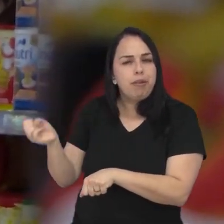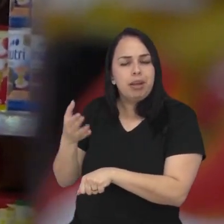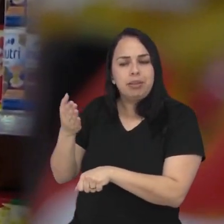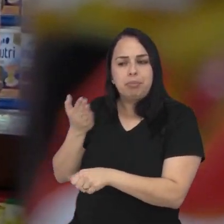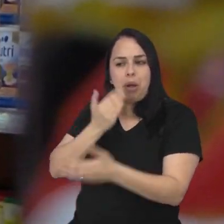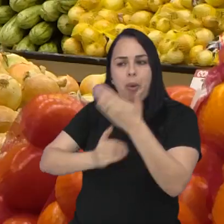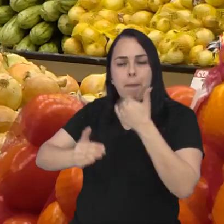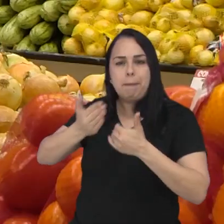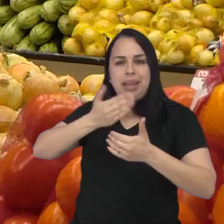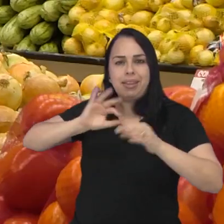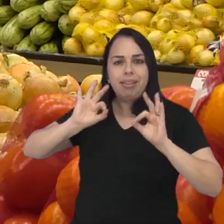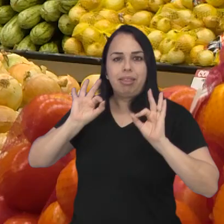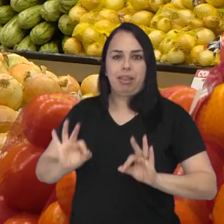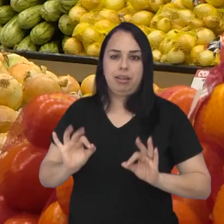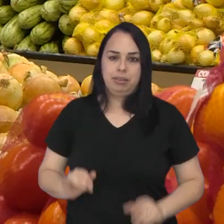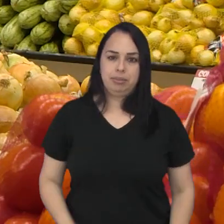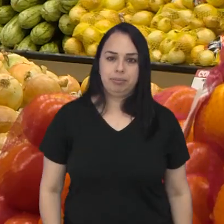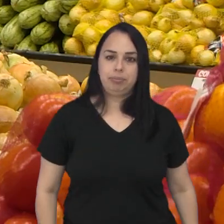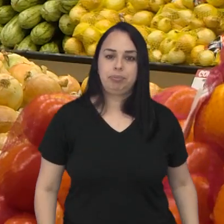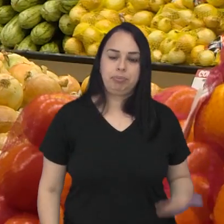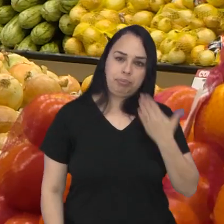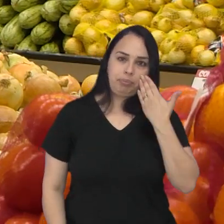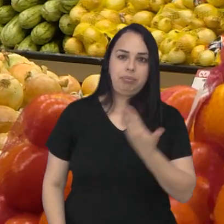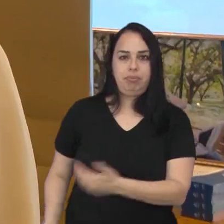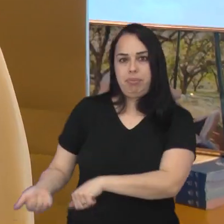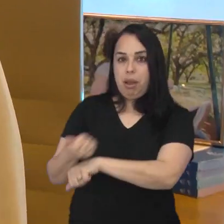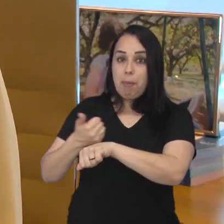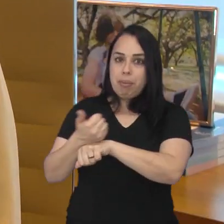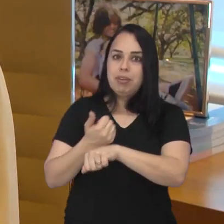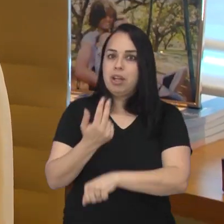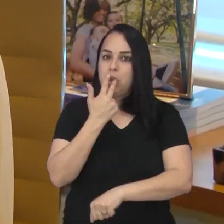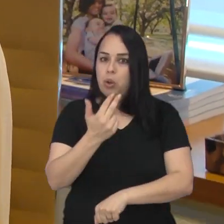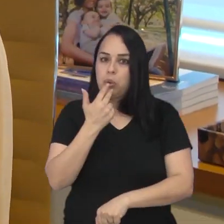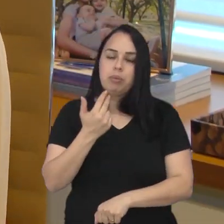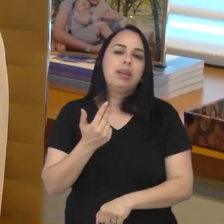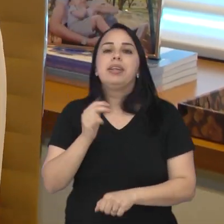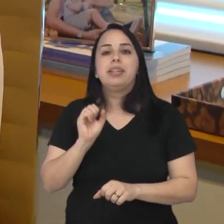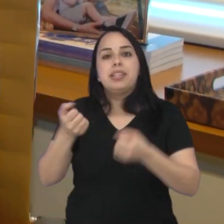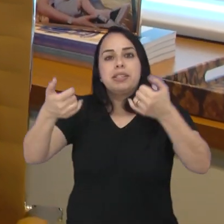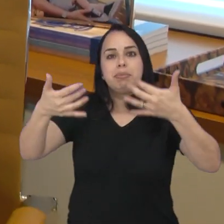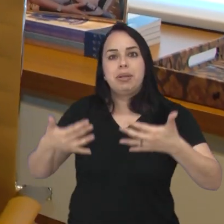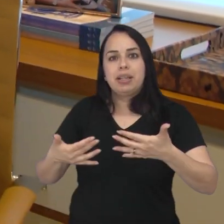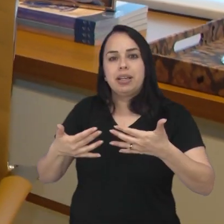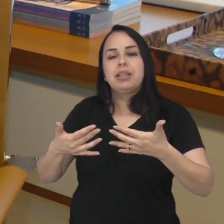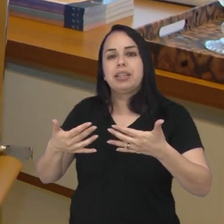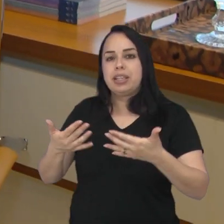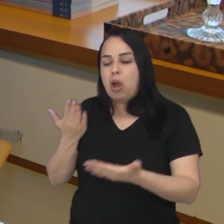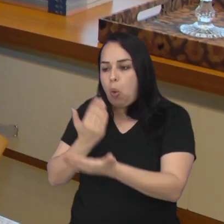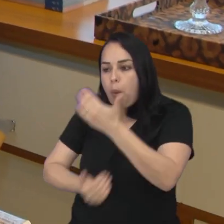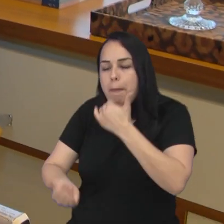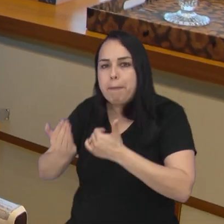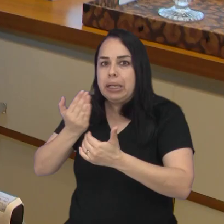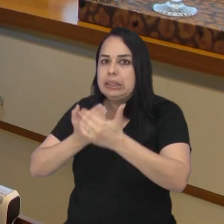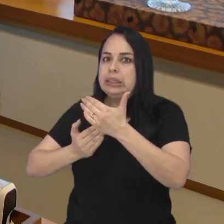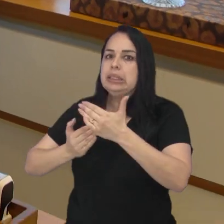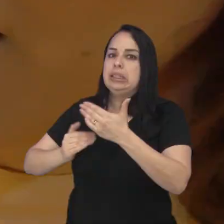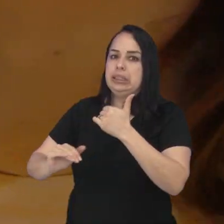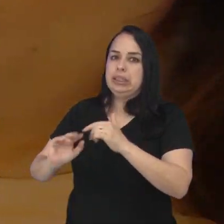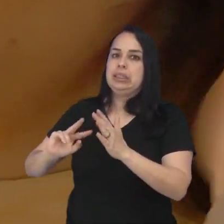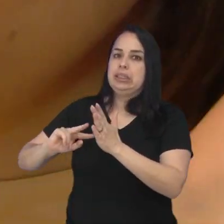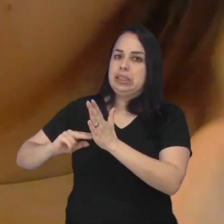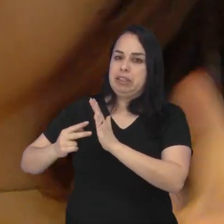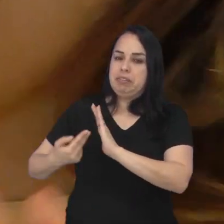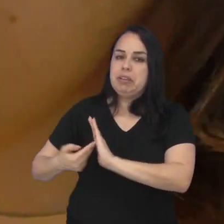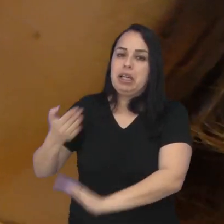se planejar e melhorar a qualidade da alimentação. Essa nutricionista explica que o consumo de alimentos prontos é